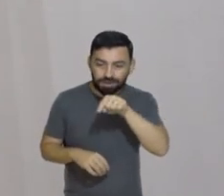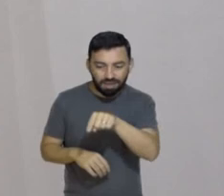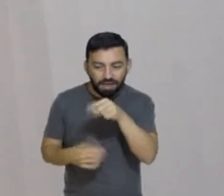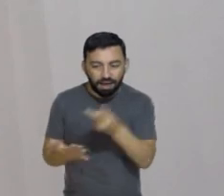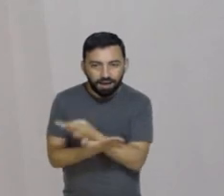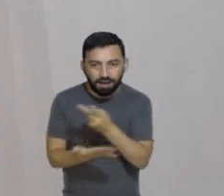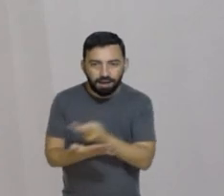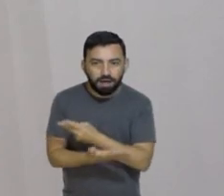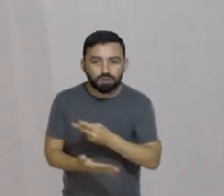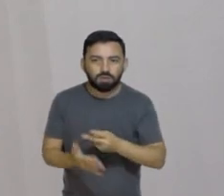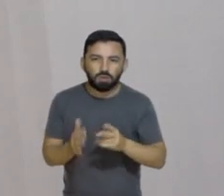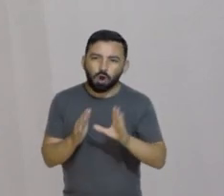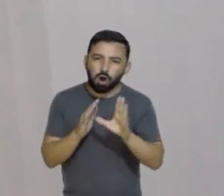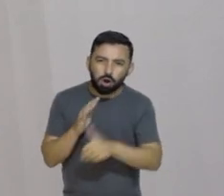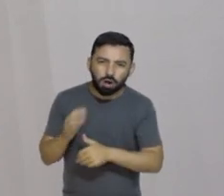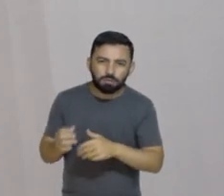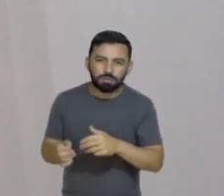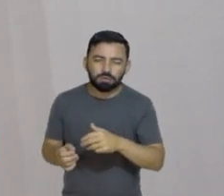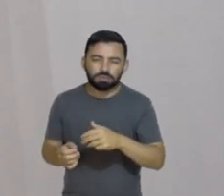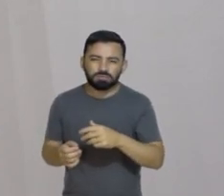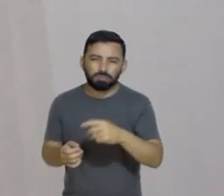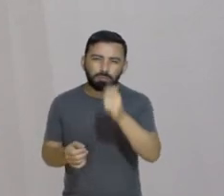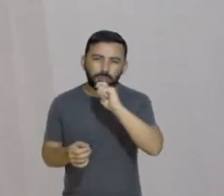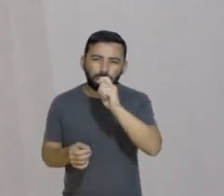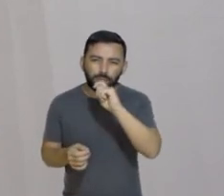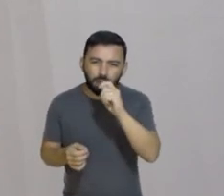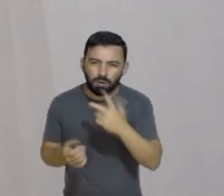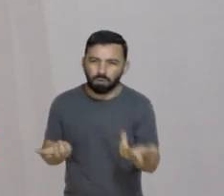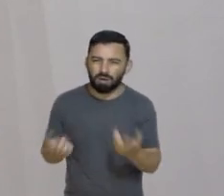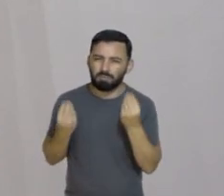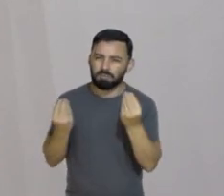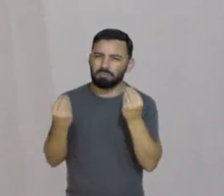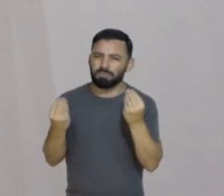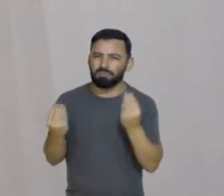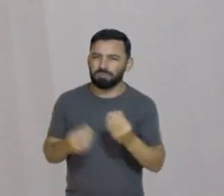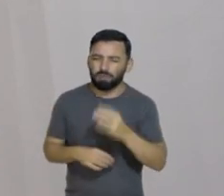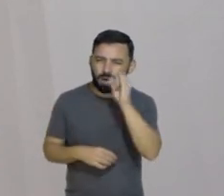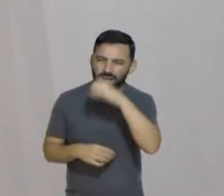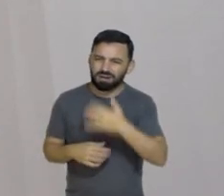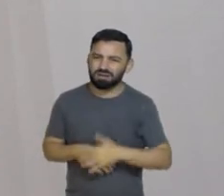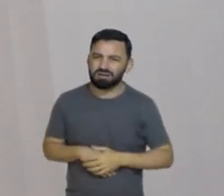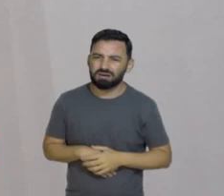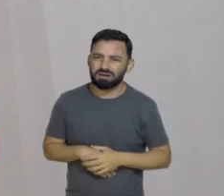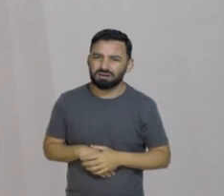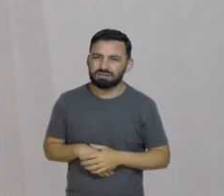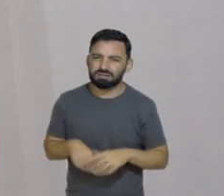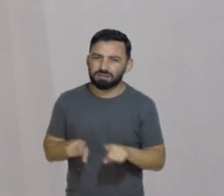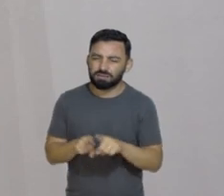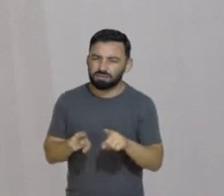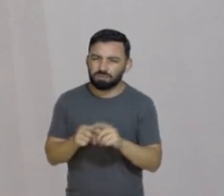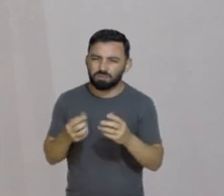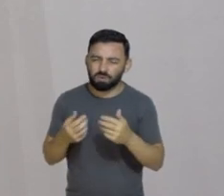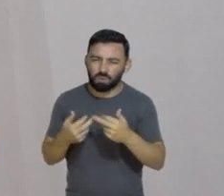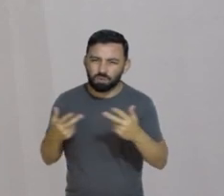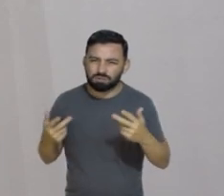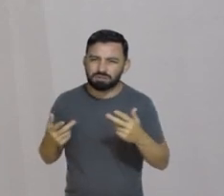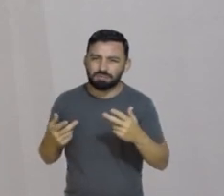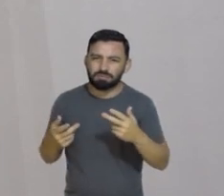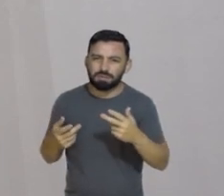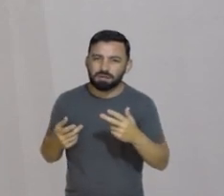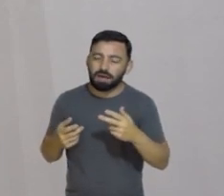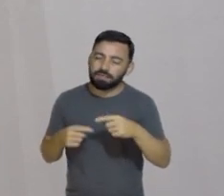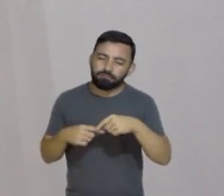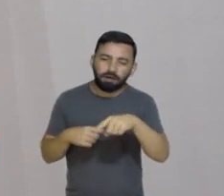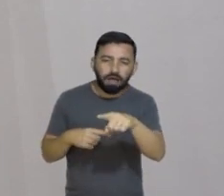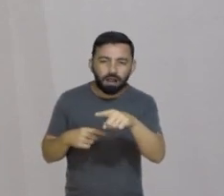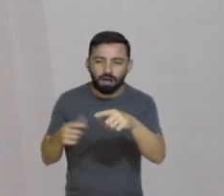Vai lá, fuma maconha, essa porcaria. Bebe, não sabe beber e entra nessa doideira toda. Daí vai na boca de